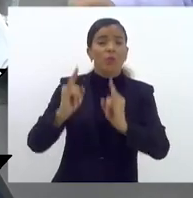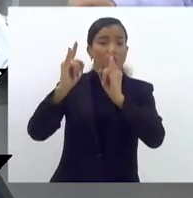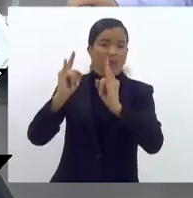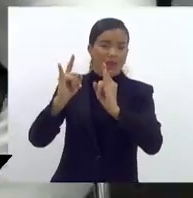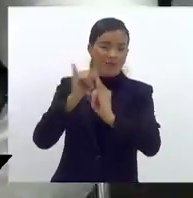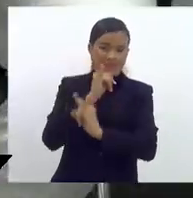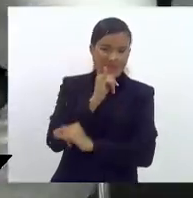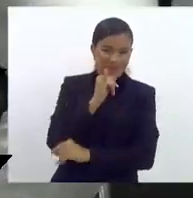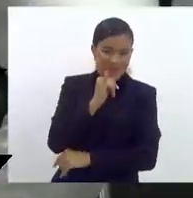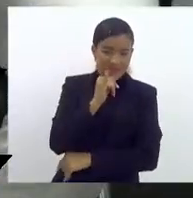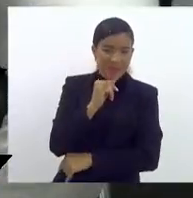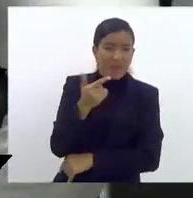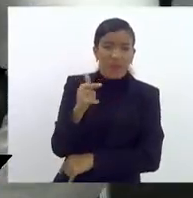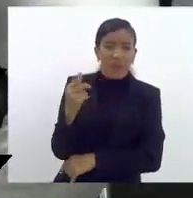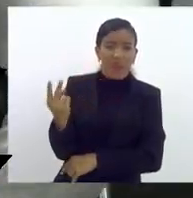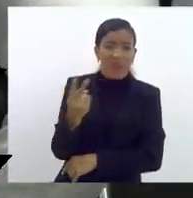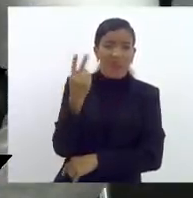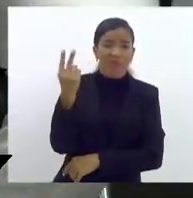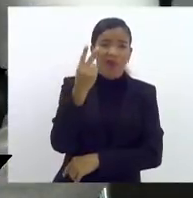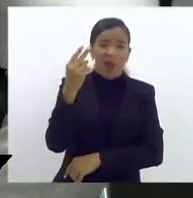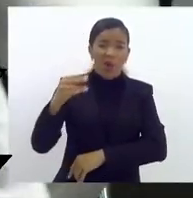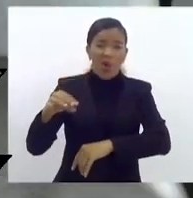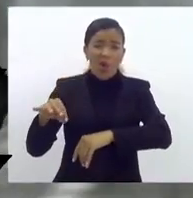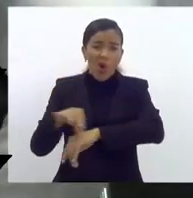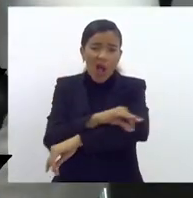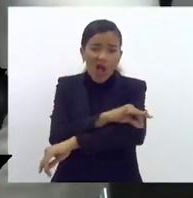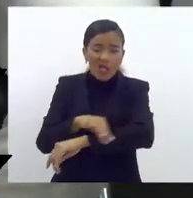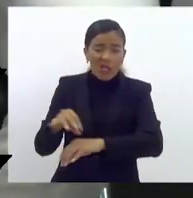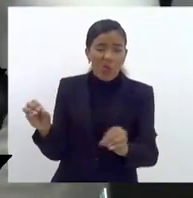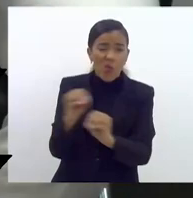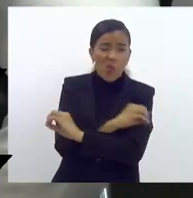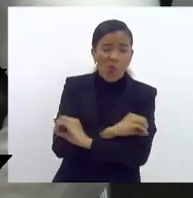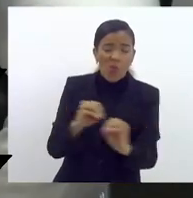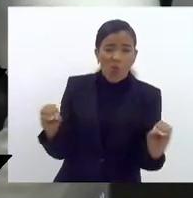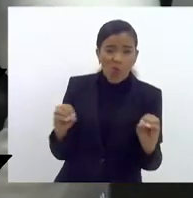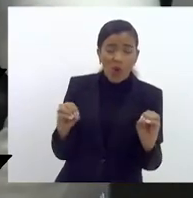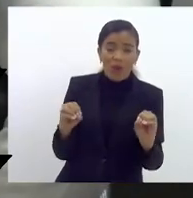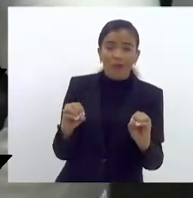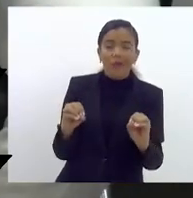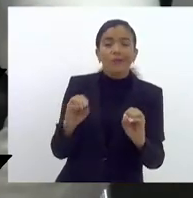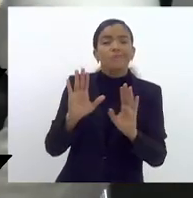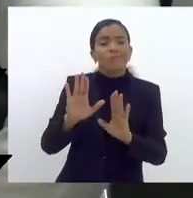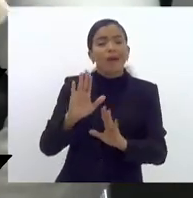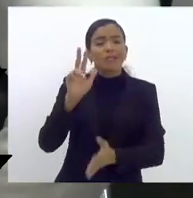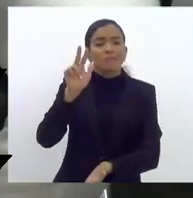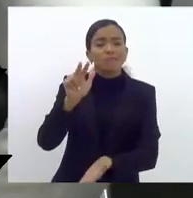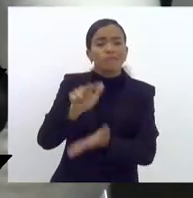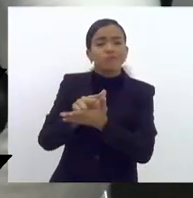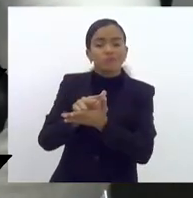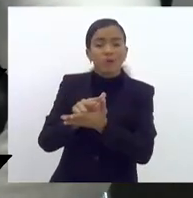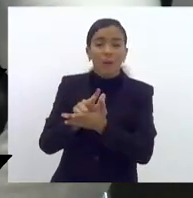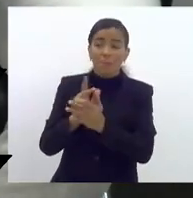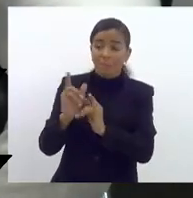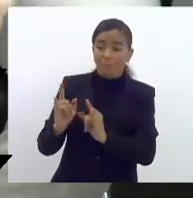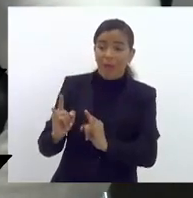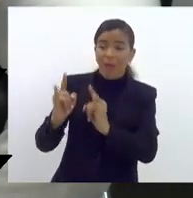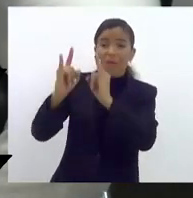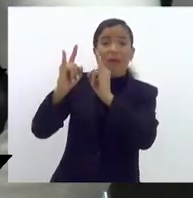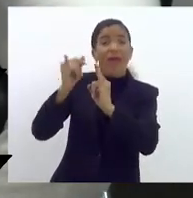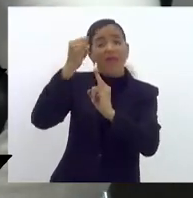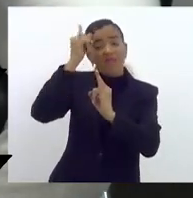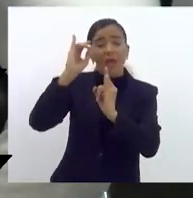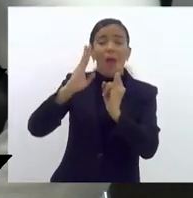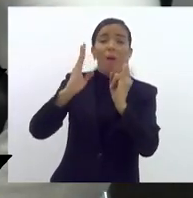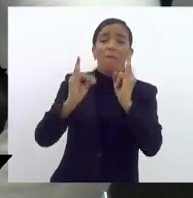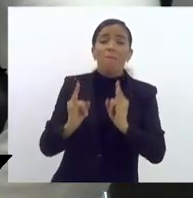que não tem valor arquitetônico histórico nenhum mas ele tomba porque para esse prédio não ser demolido